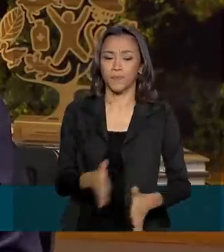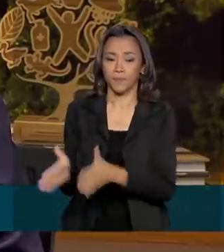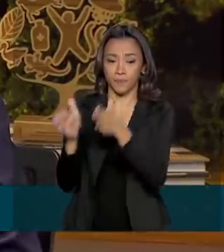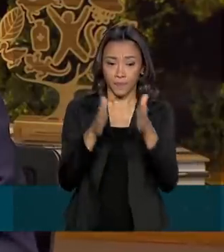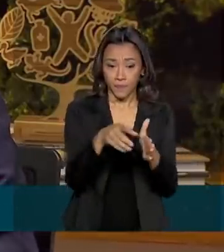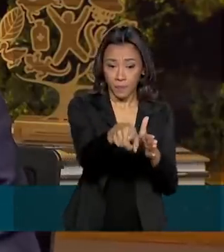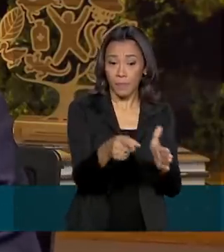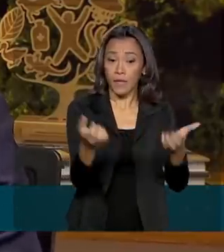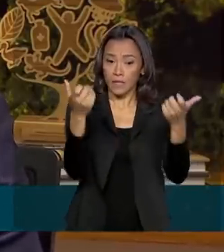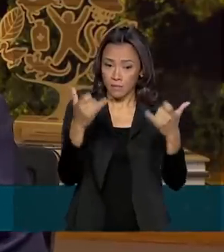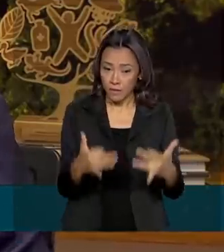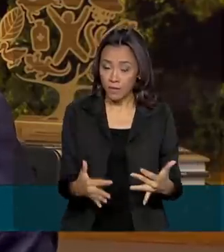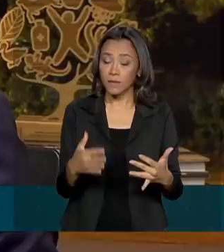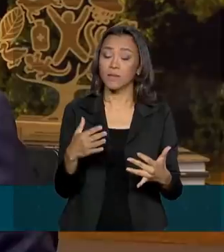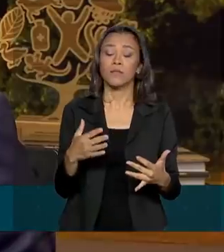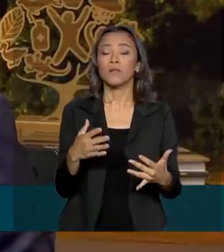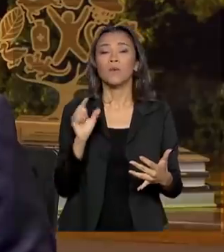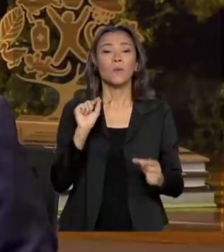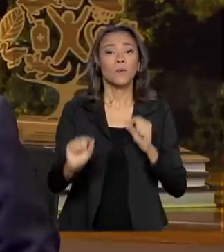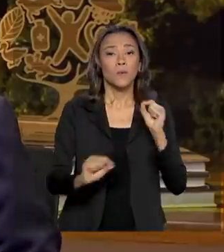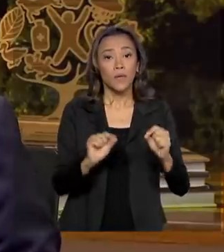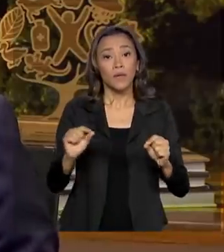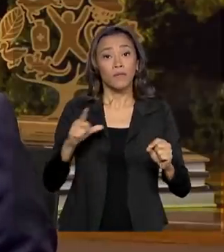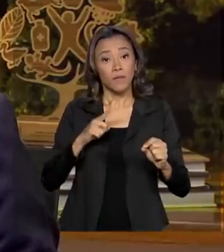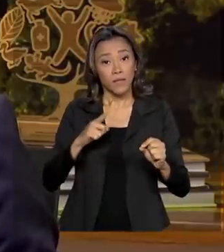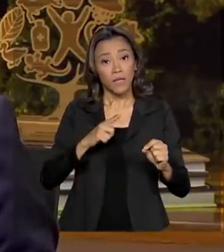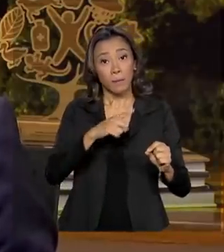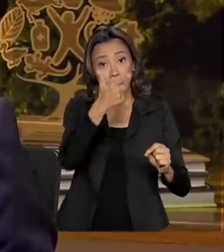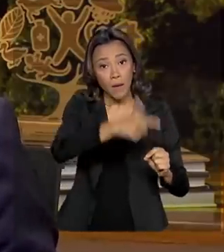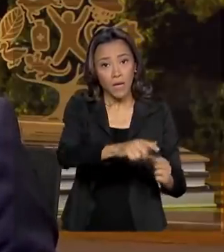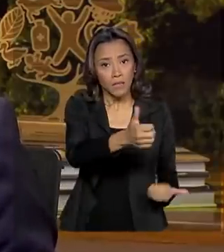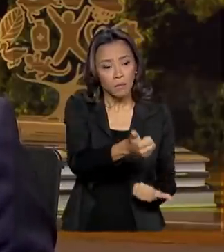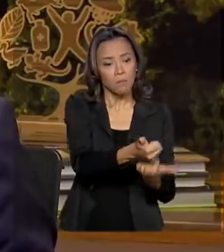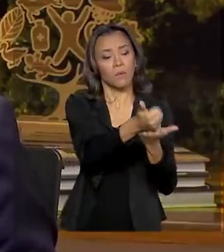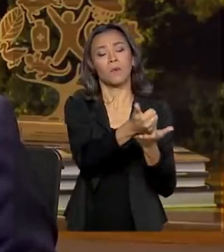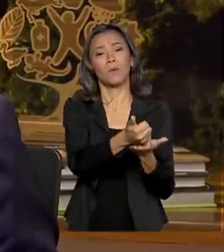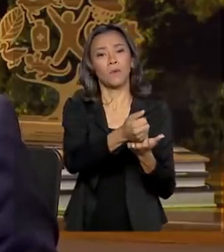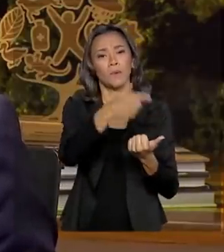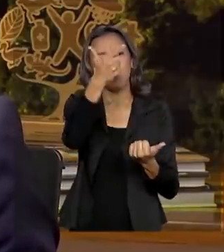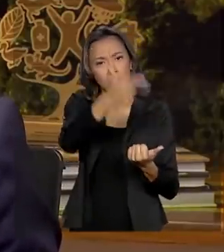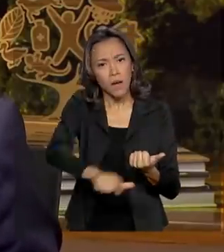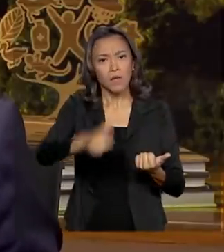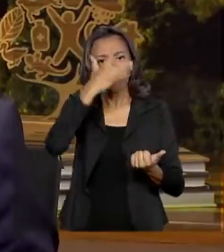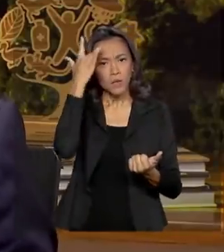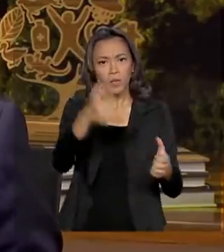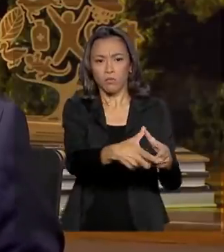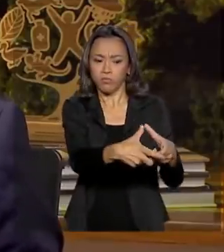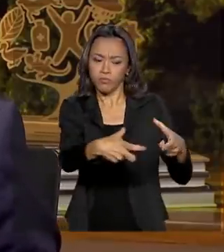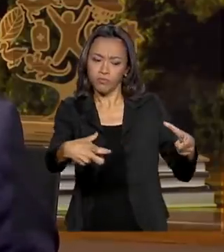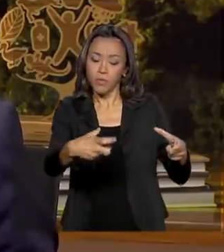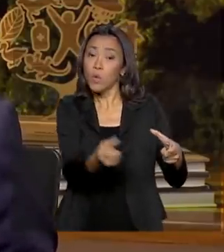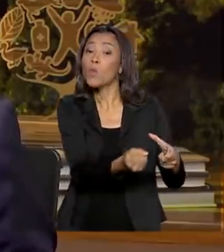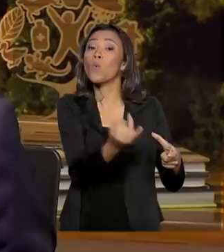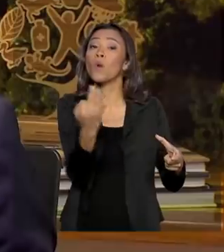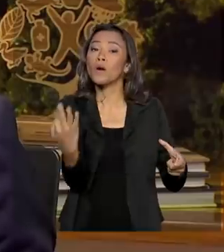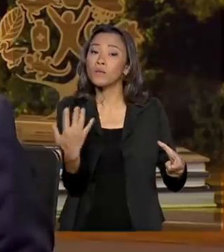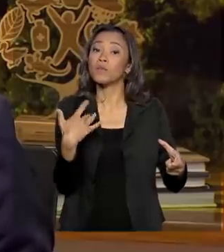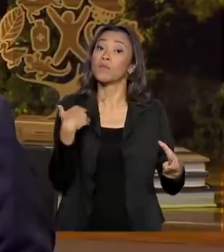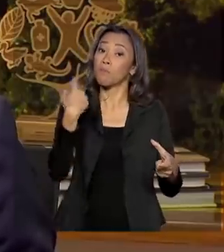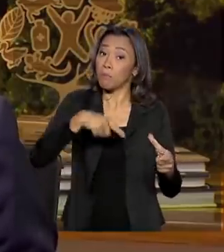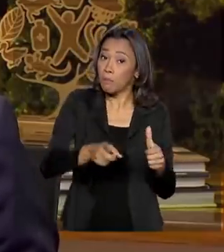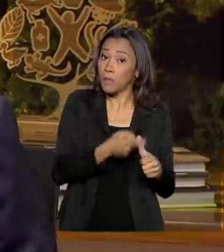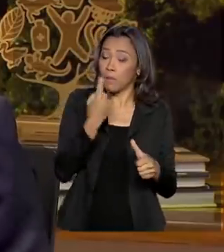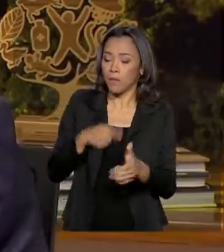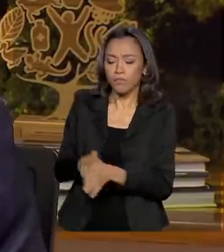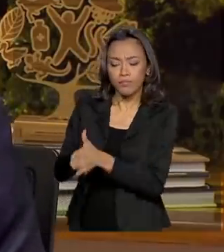a este quadro que já está lá somando forças e aumentando substancialmente o efetivo quantos virão é o estudo que vai determinar qual